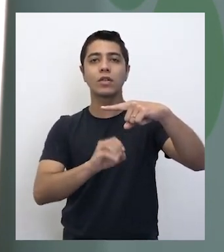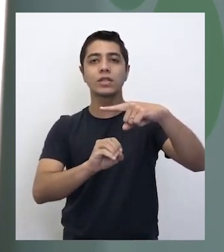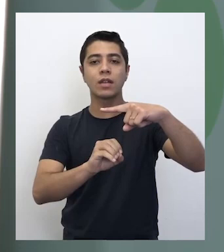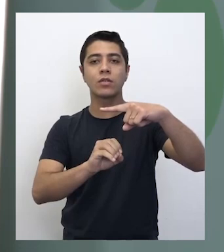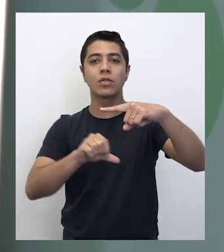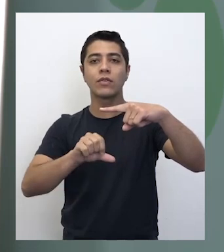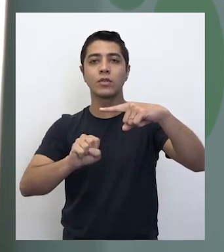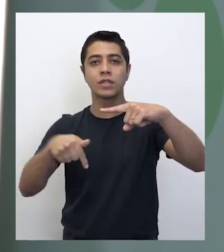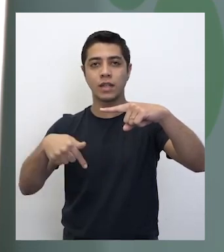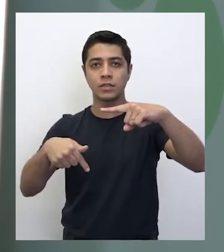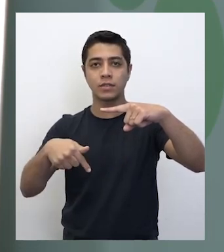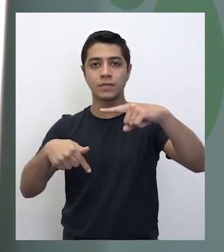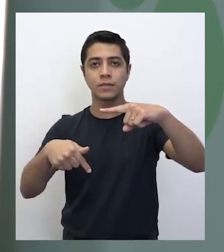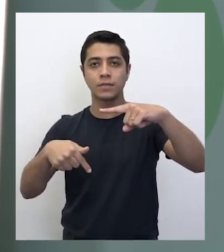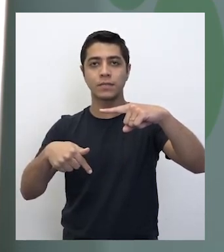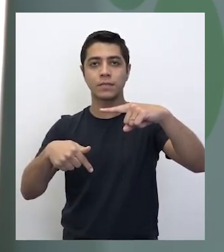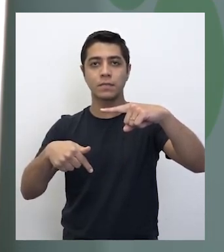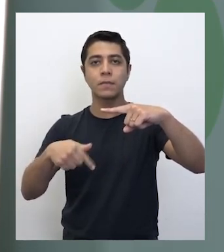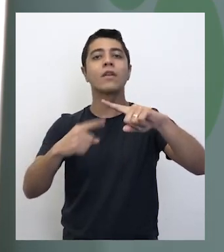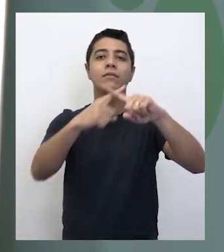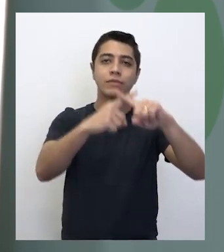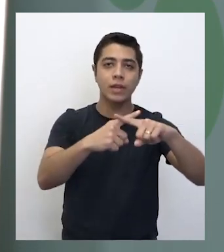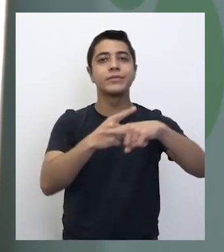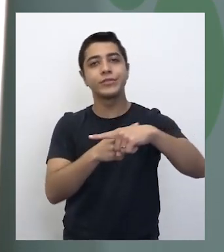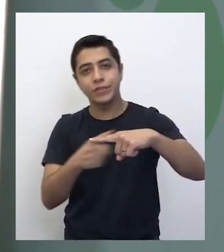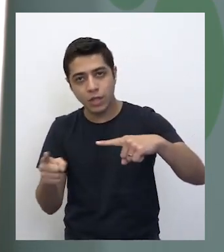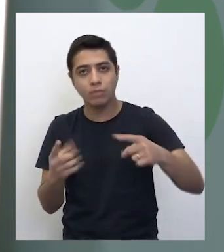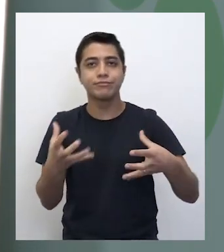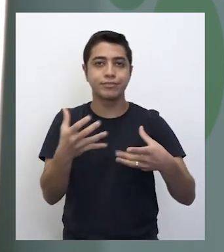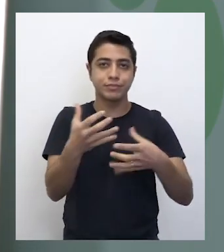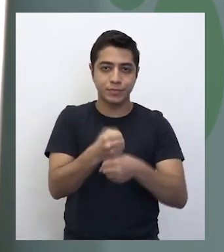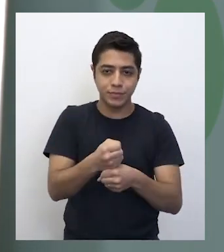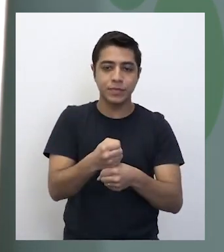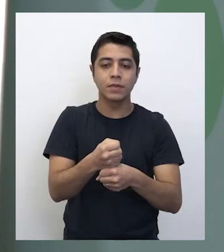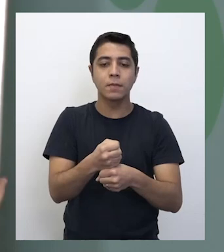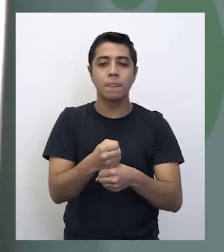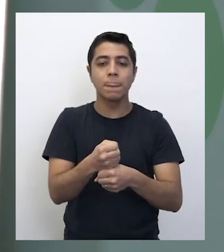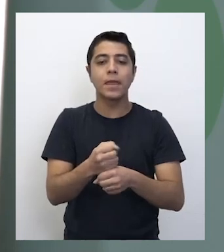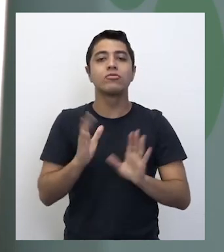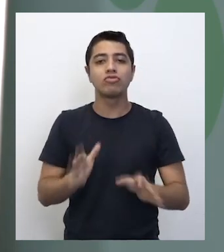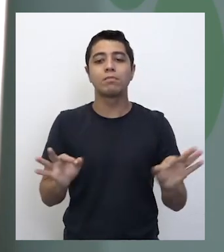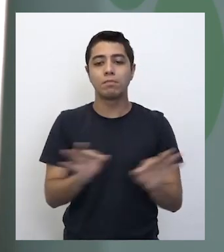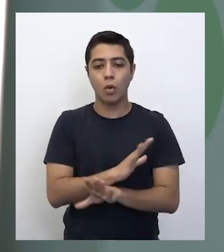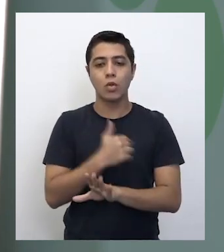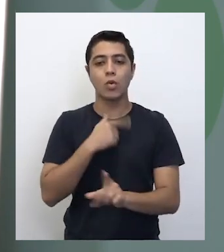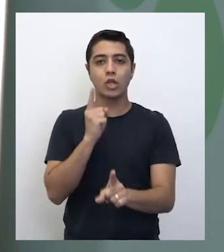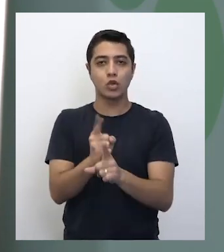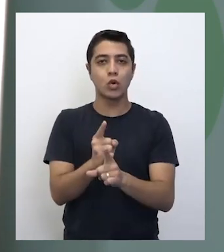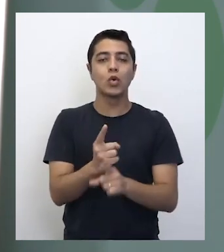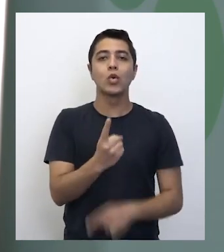0,0987. Fazendo a continha aqui, né? Eu fiz rapidinho aqui a continha, tá aqui, ó, fiz de cabeça. Achei o valor